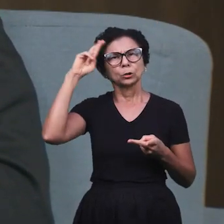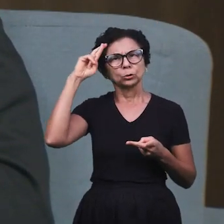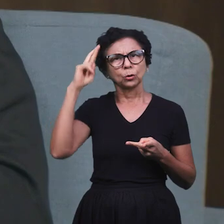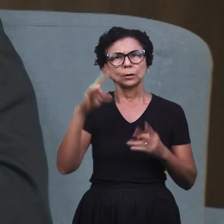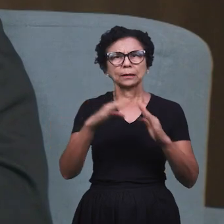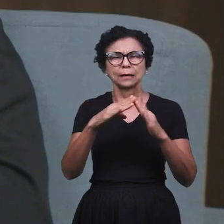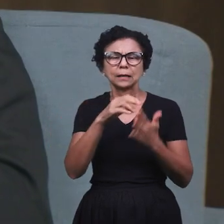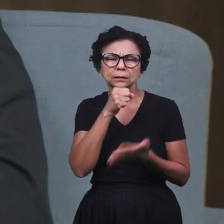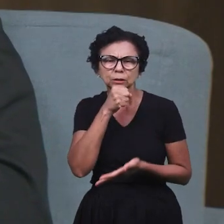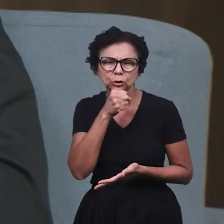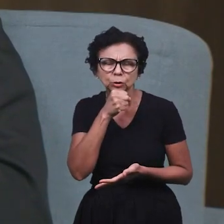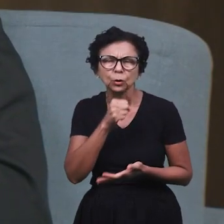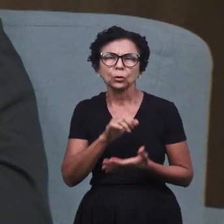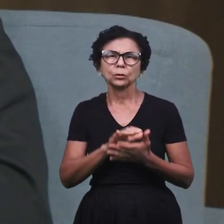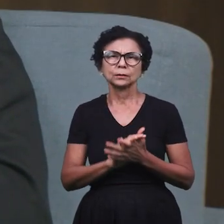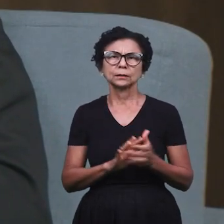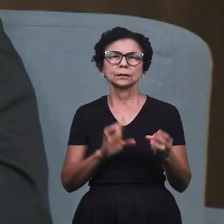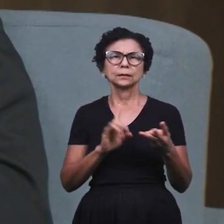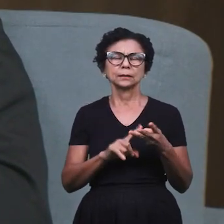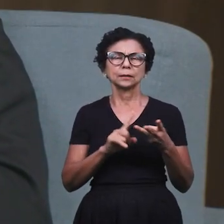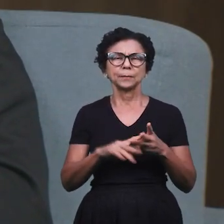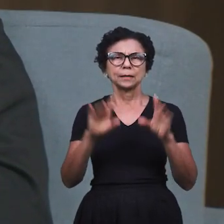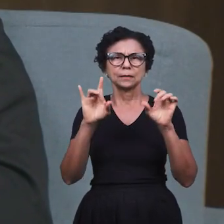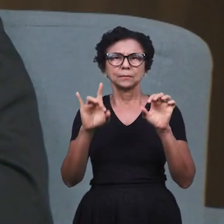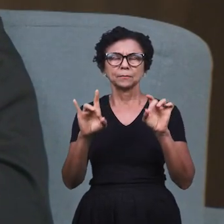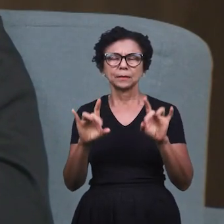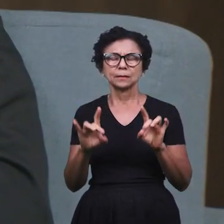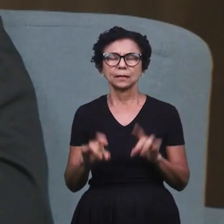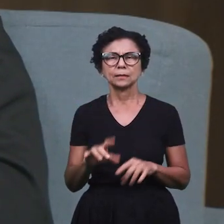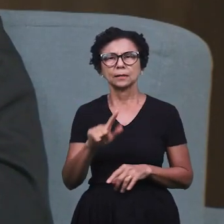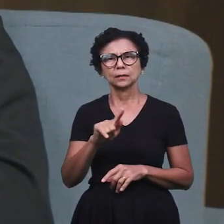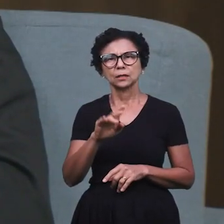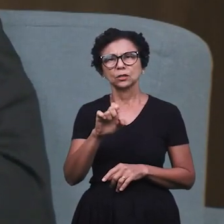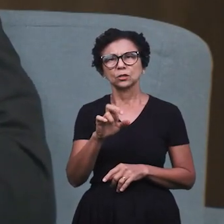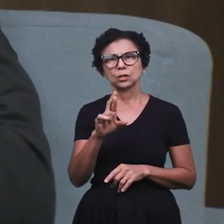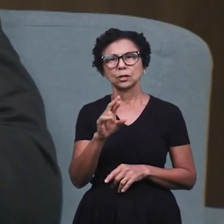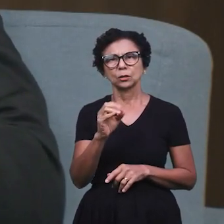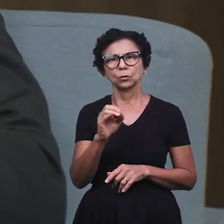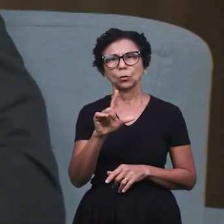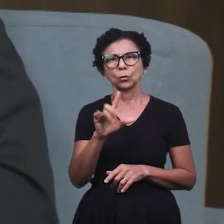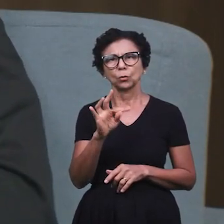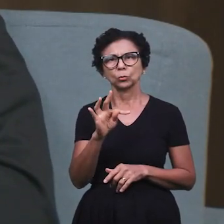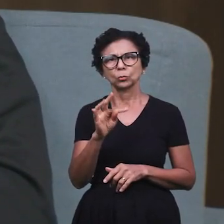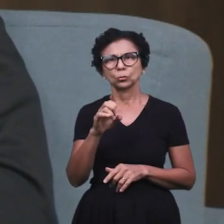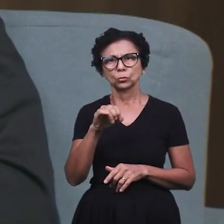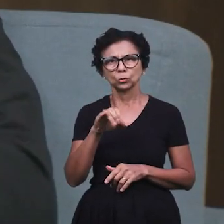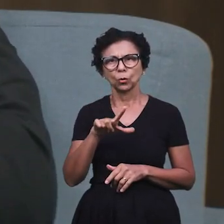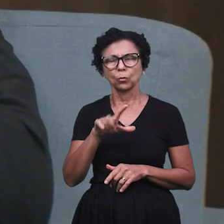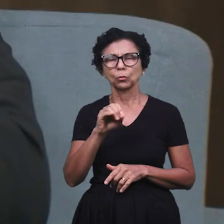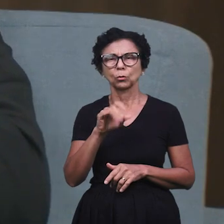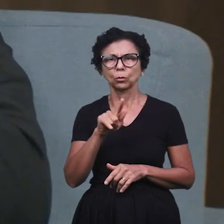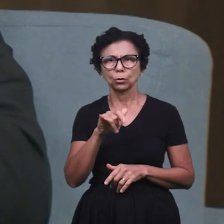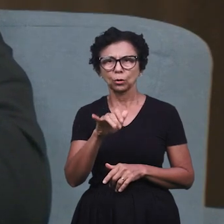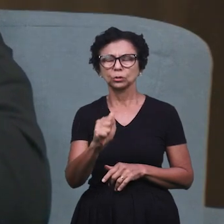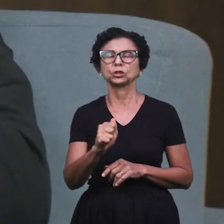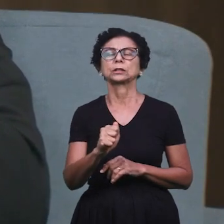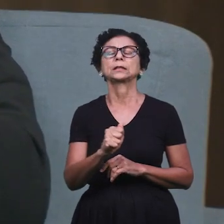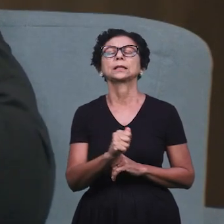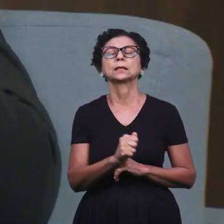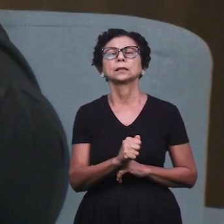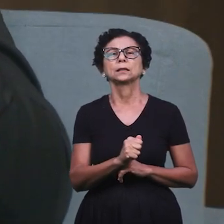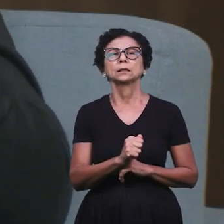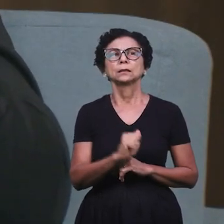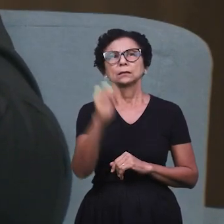é especialista em gerontologia. Isto nós já falamos, o que significa. Você ainda não